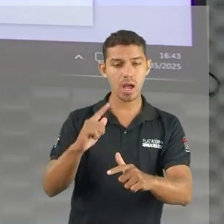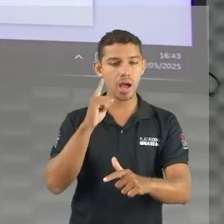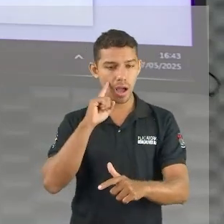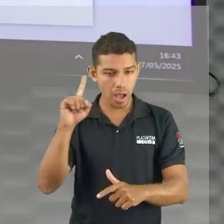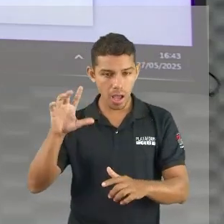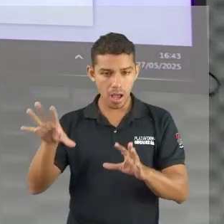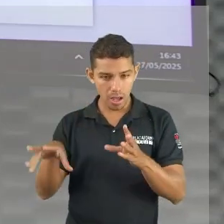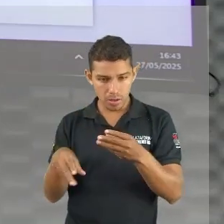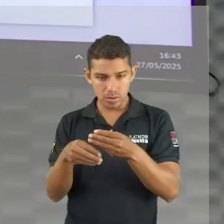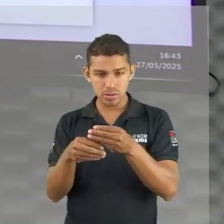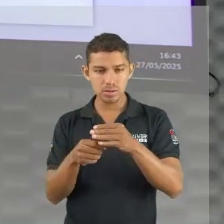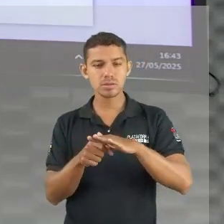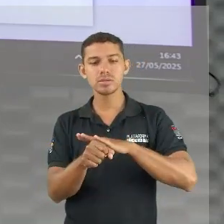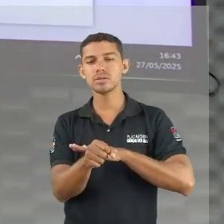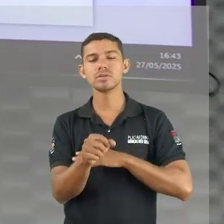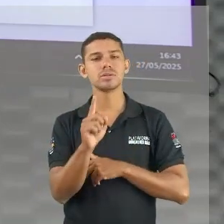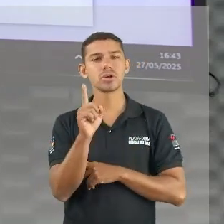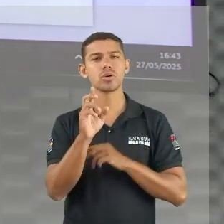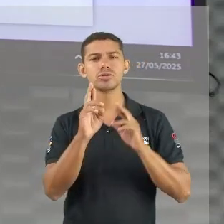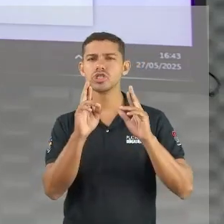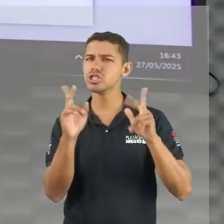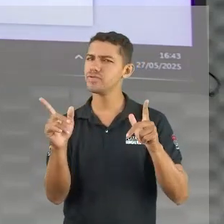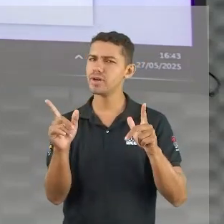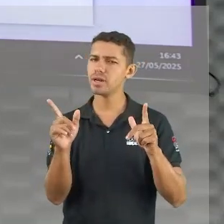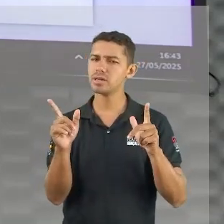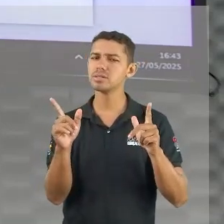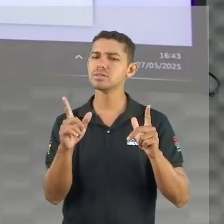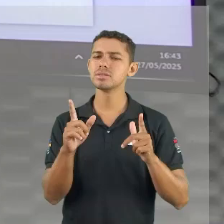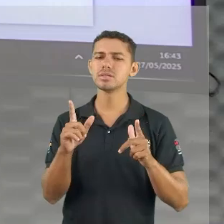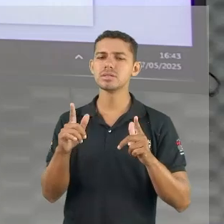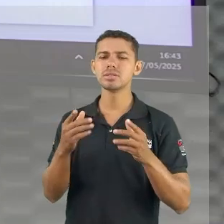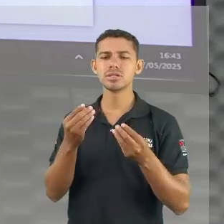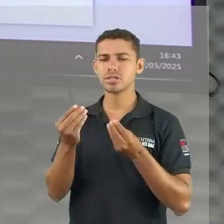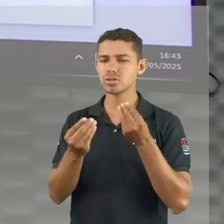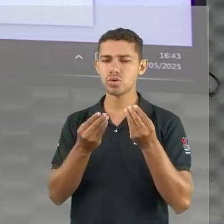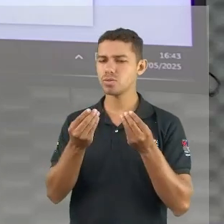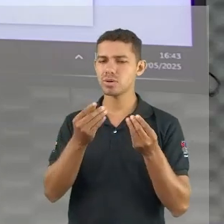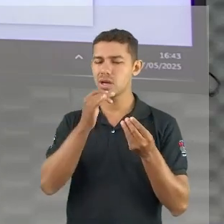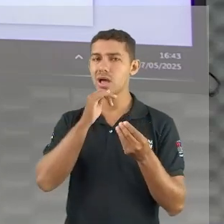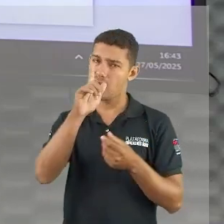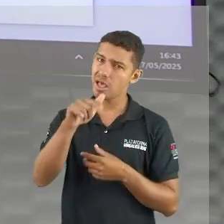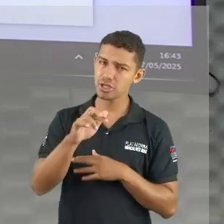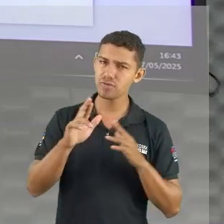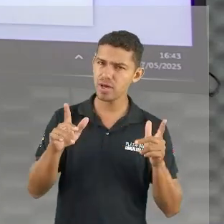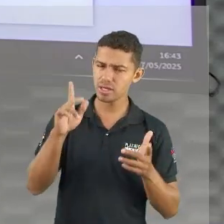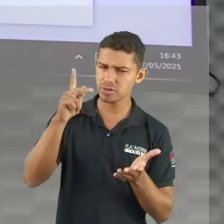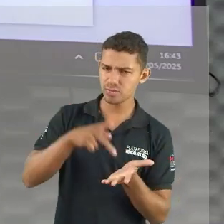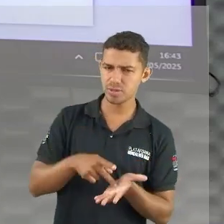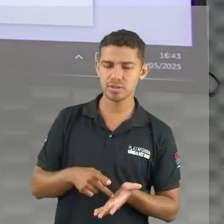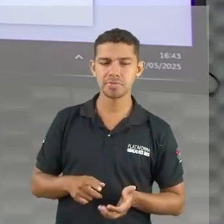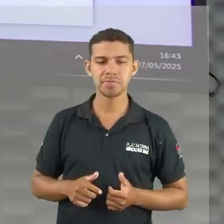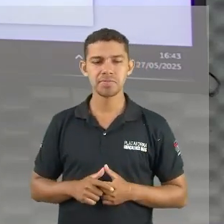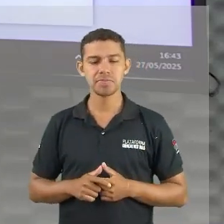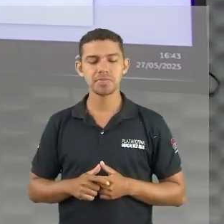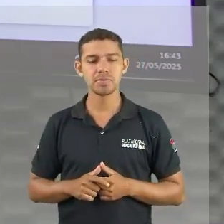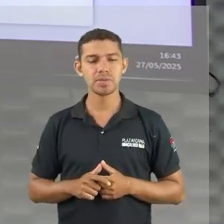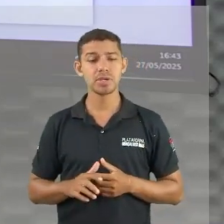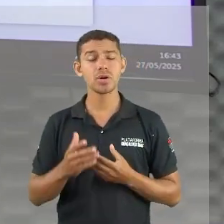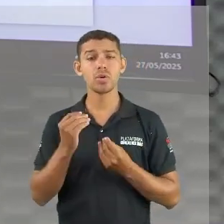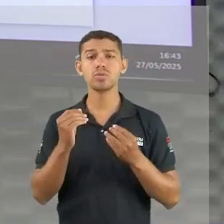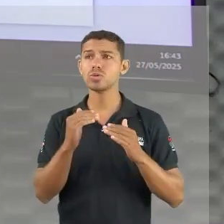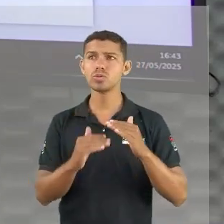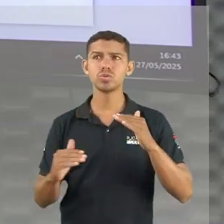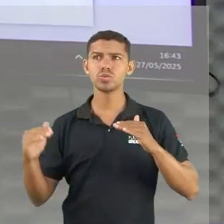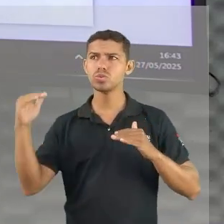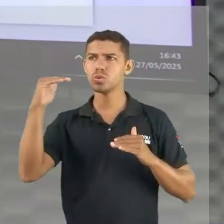colocados como se fossem diferentes e como se fossem, e são diferentes mesmo, né? Mas são colocados como se fosse um superior